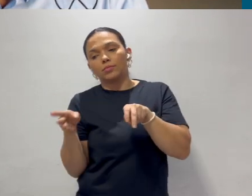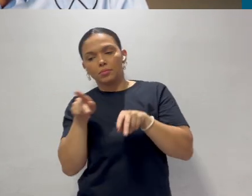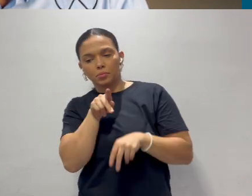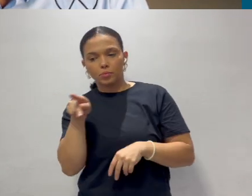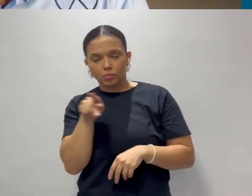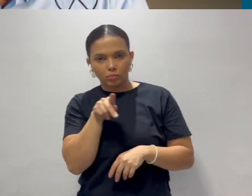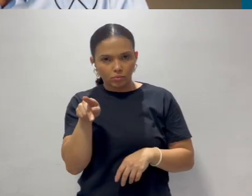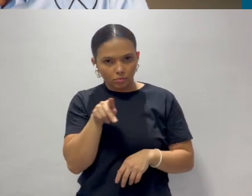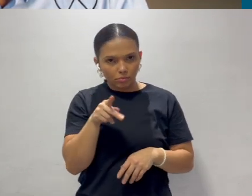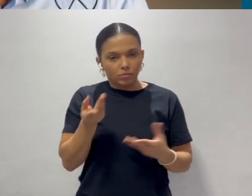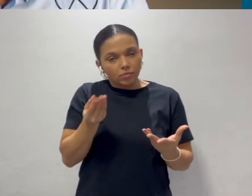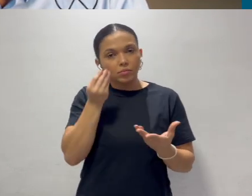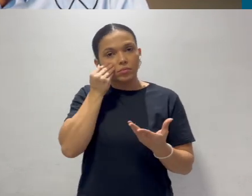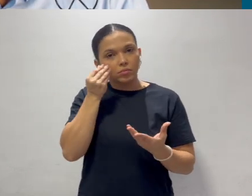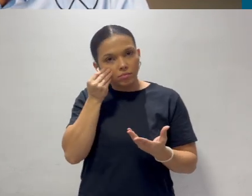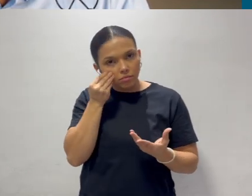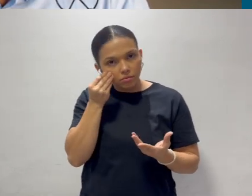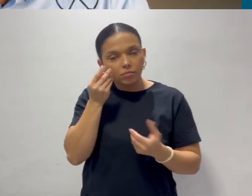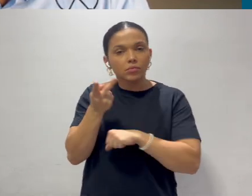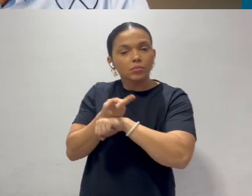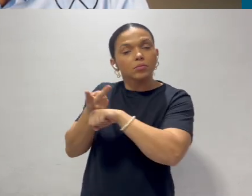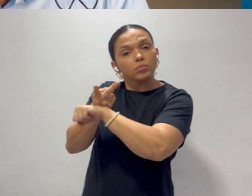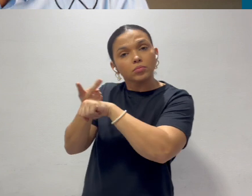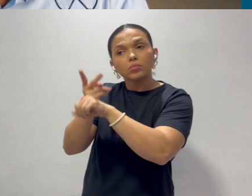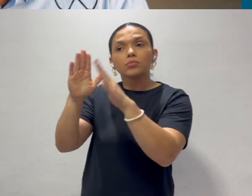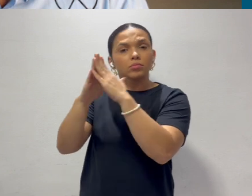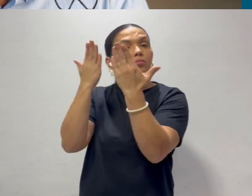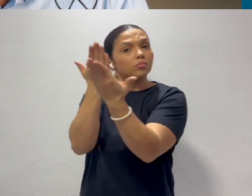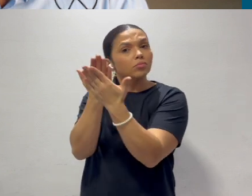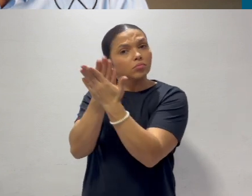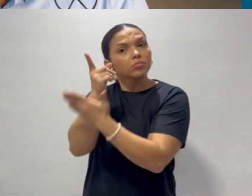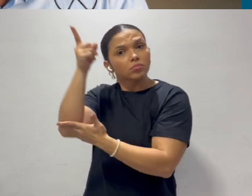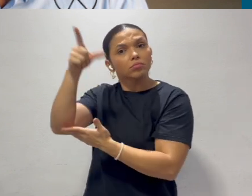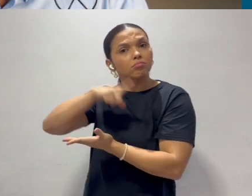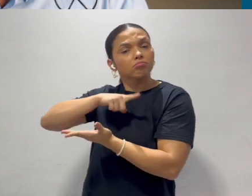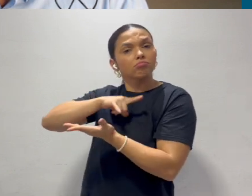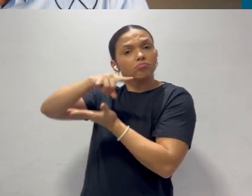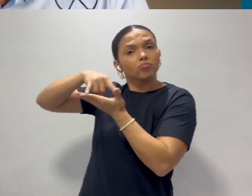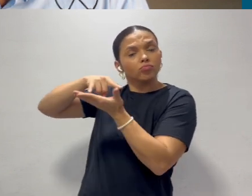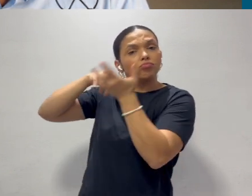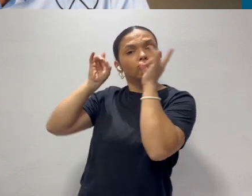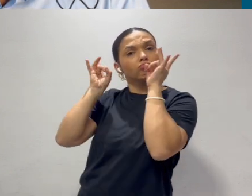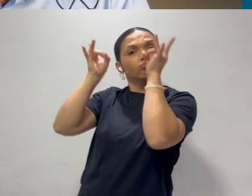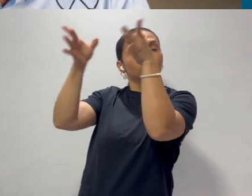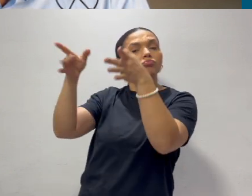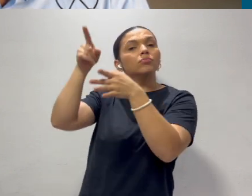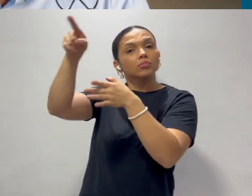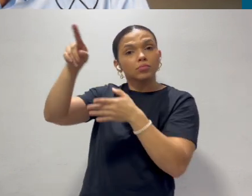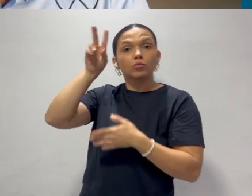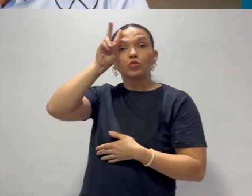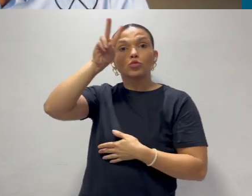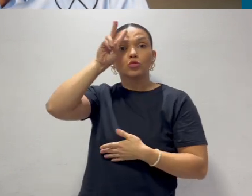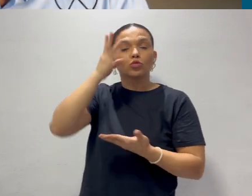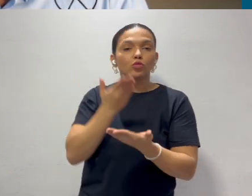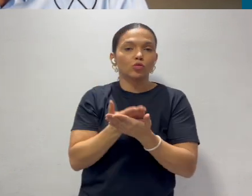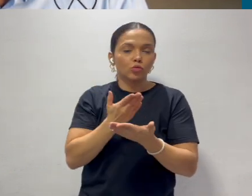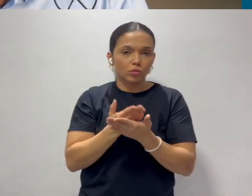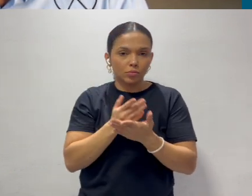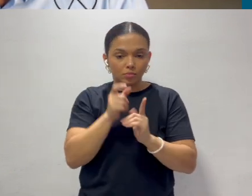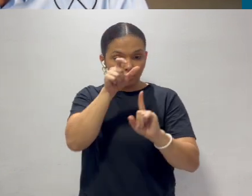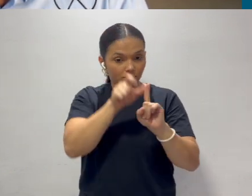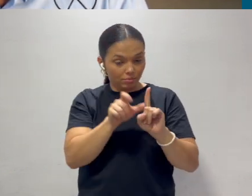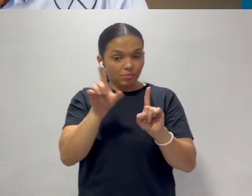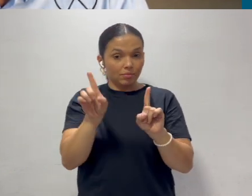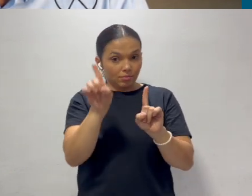lado da professora. Eu disse, então vamos buscar essa documentação. E eu busquei essa documentação e estava lá. A informação no histórico escolar